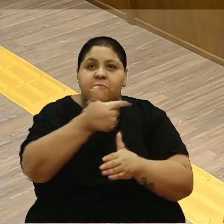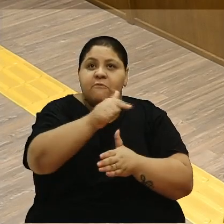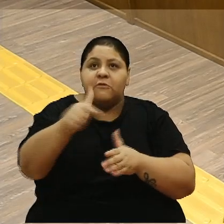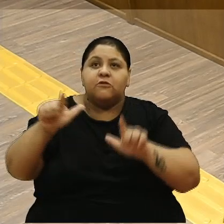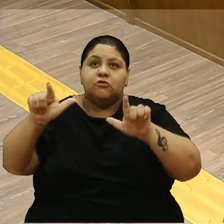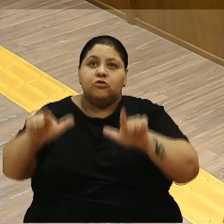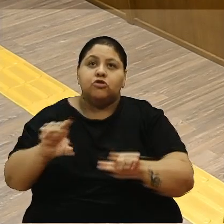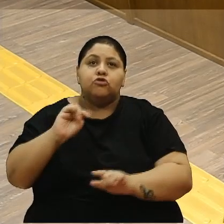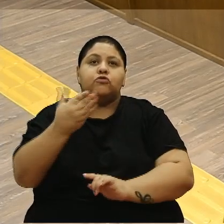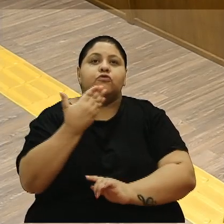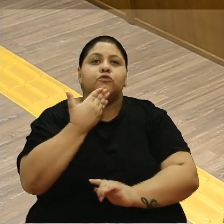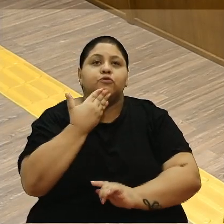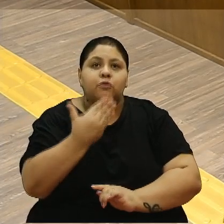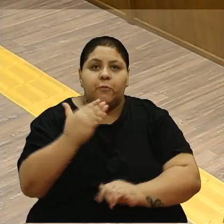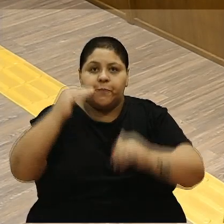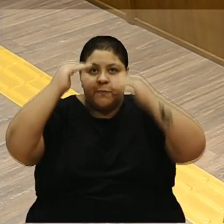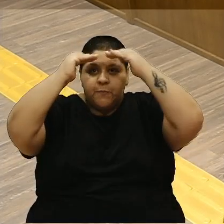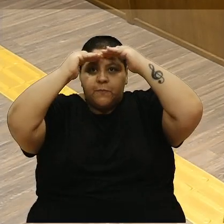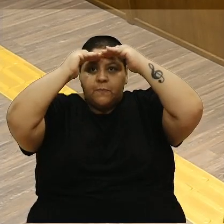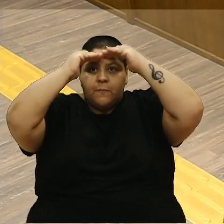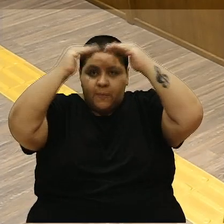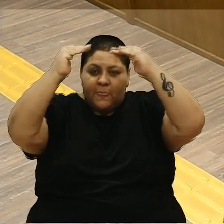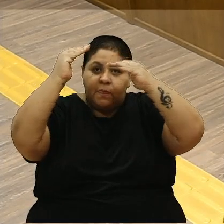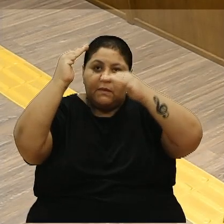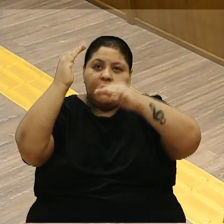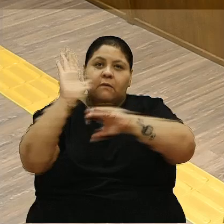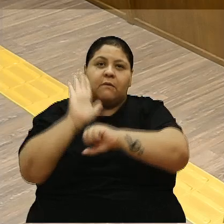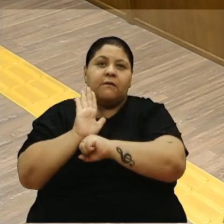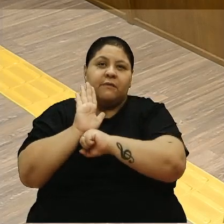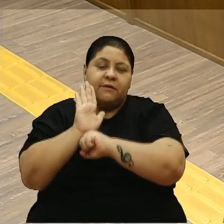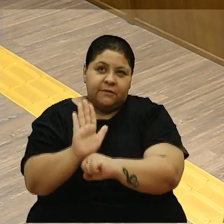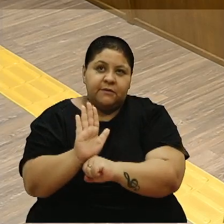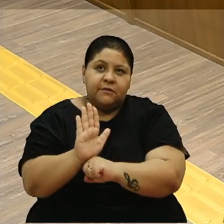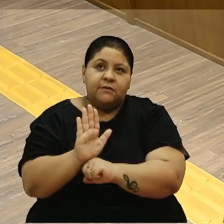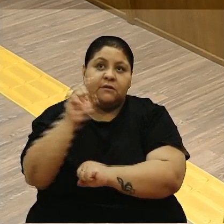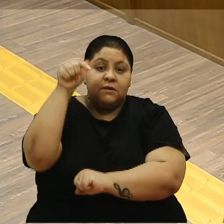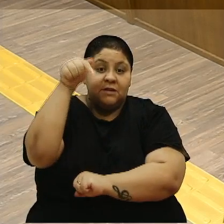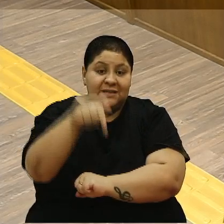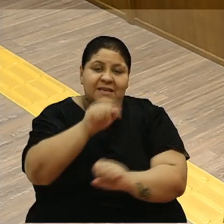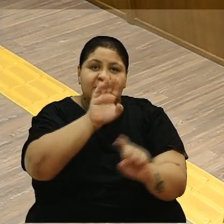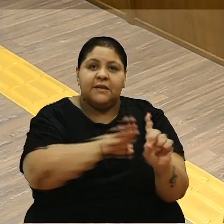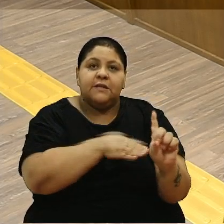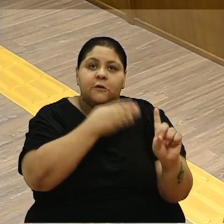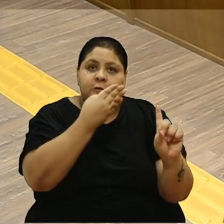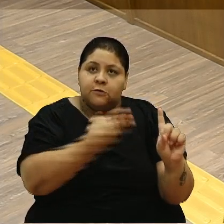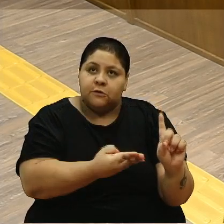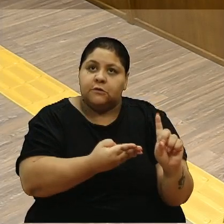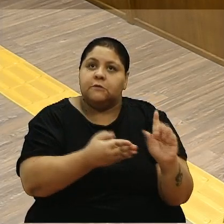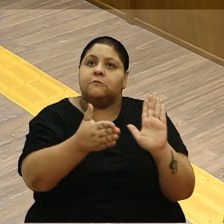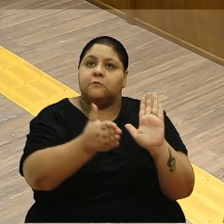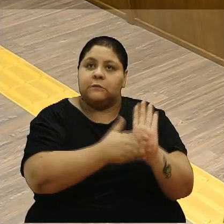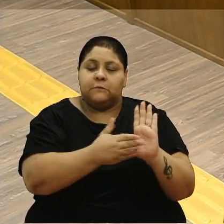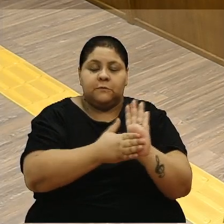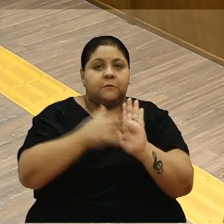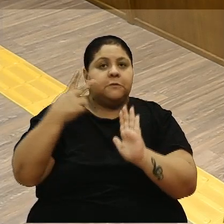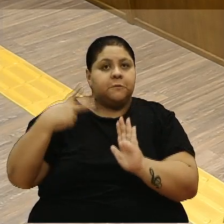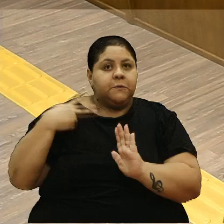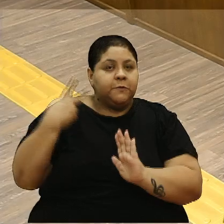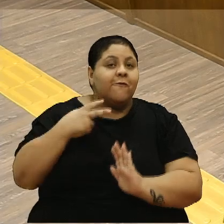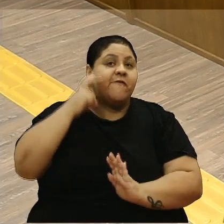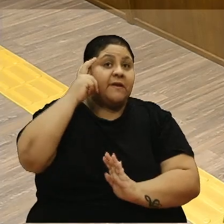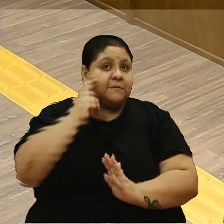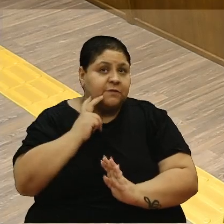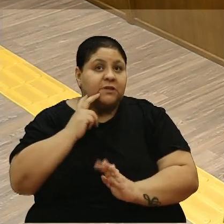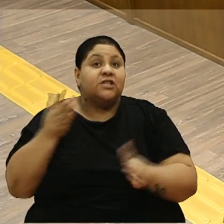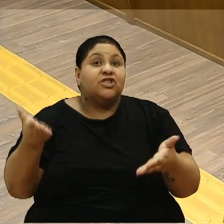só peço o respeito e a colaboração, na medida que essa homenagem proposta pelo vereador Daniel